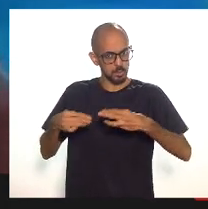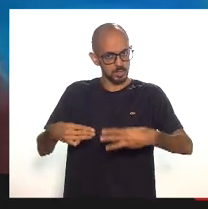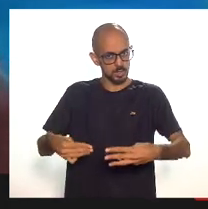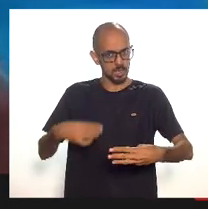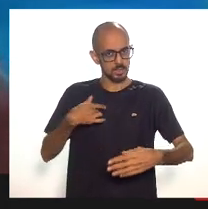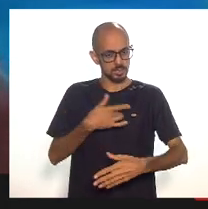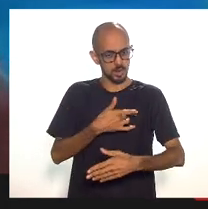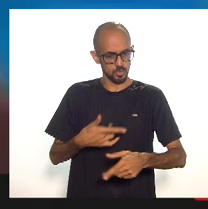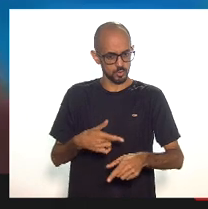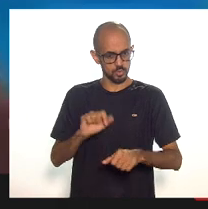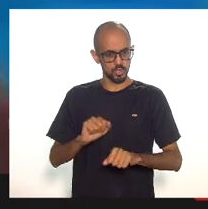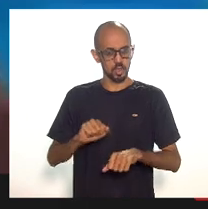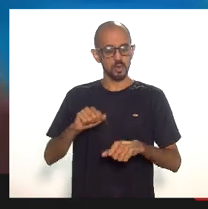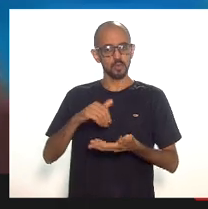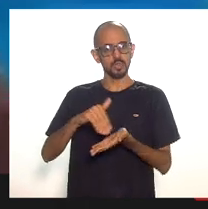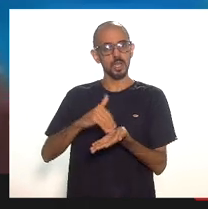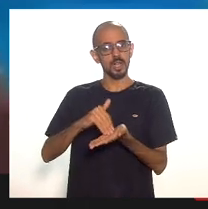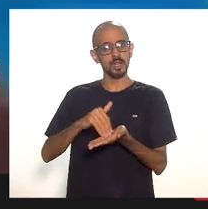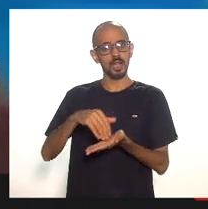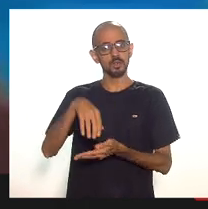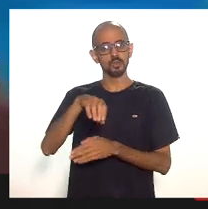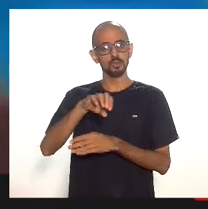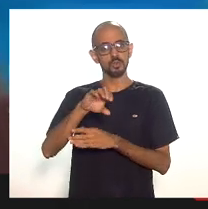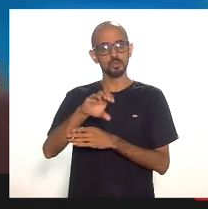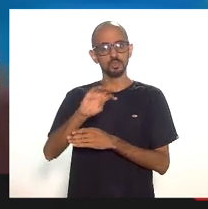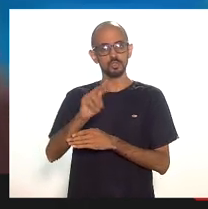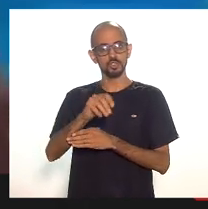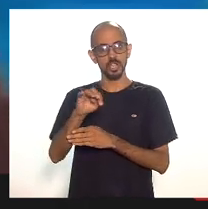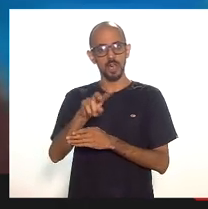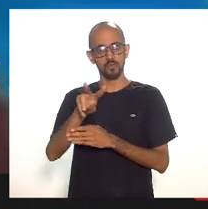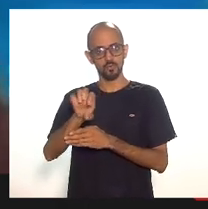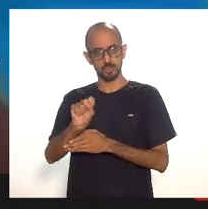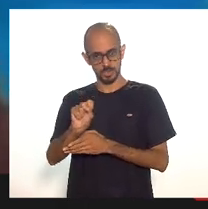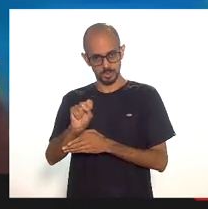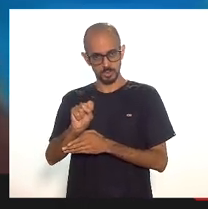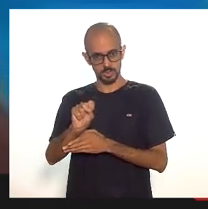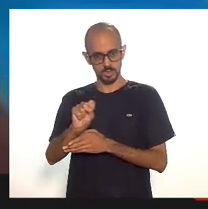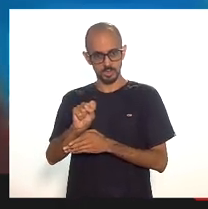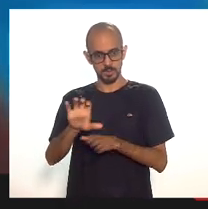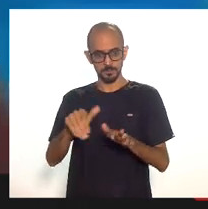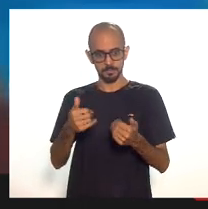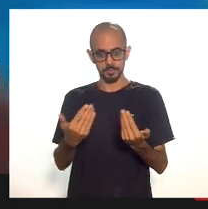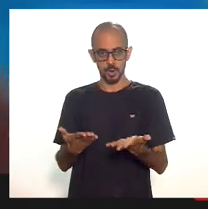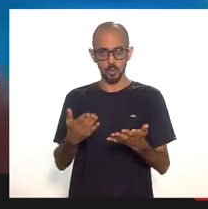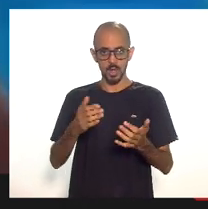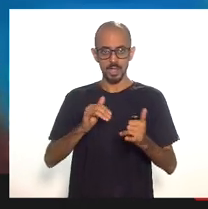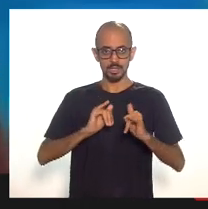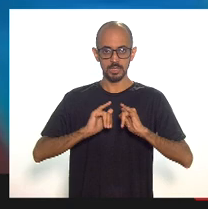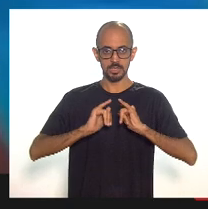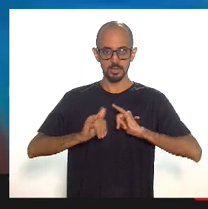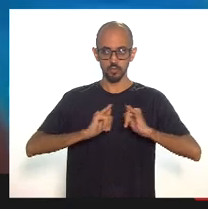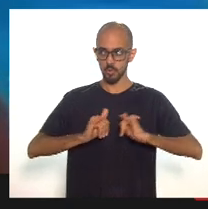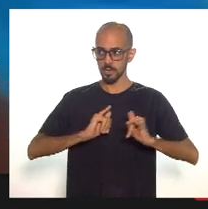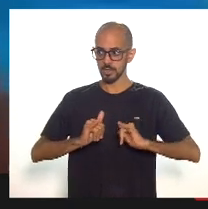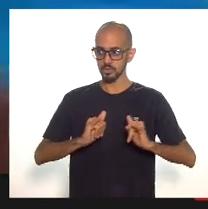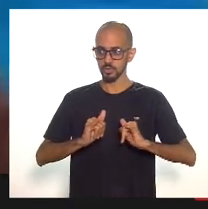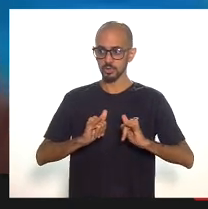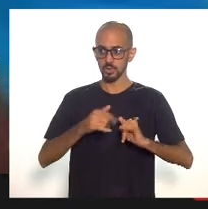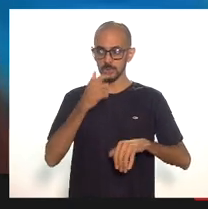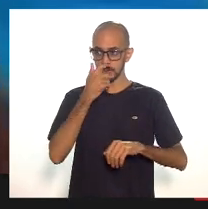mais uma vez pela sua presença, secretário, essas informações da abertura de leitos dadas pelo